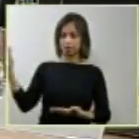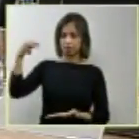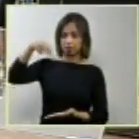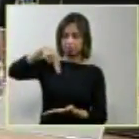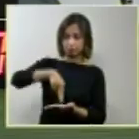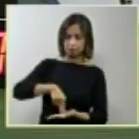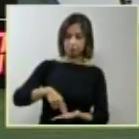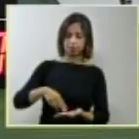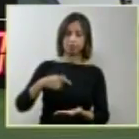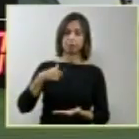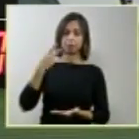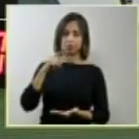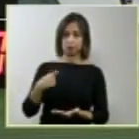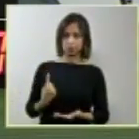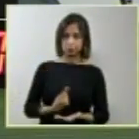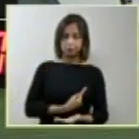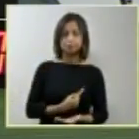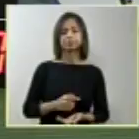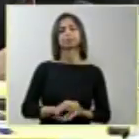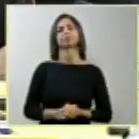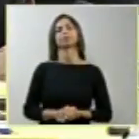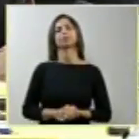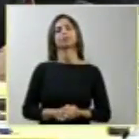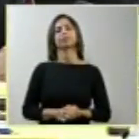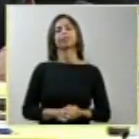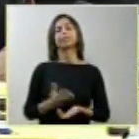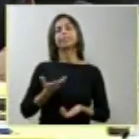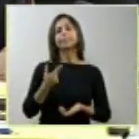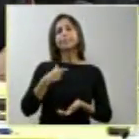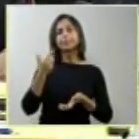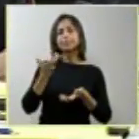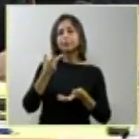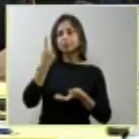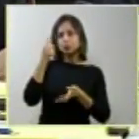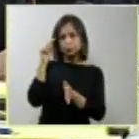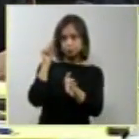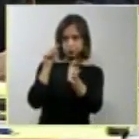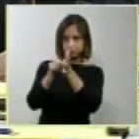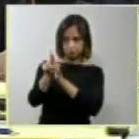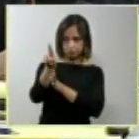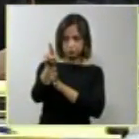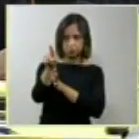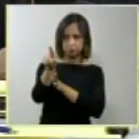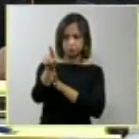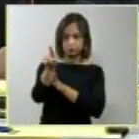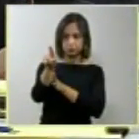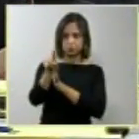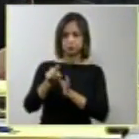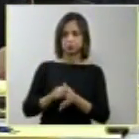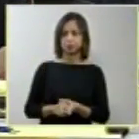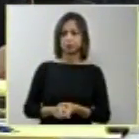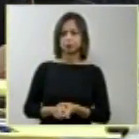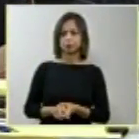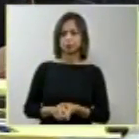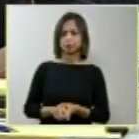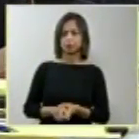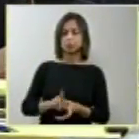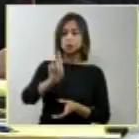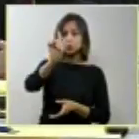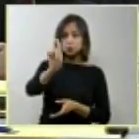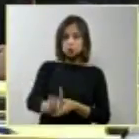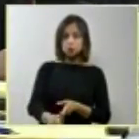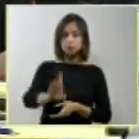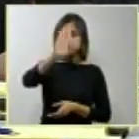compartilhá-las conosco. Eu gostaria de fazer a Vossa Excelência uma pergunta. O direito brasileiro, sobretudo a